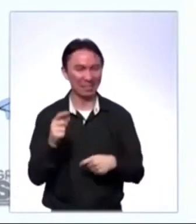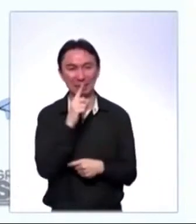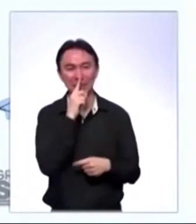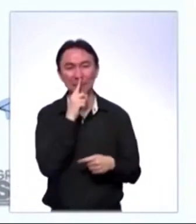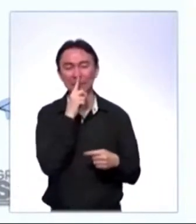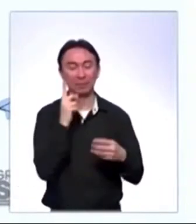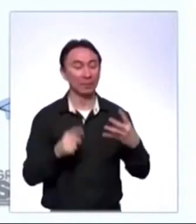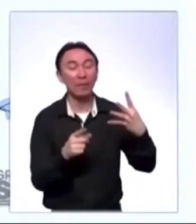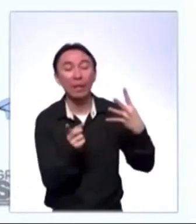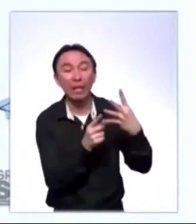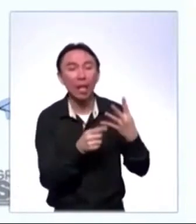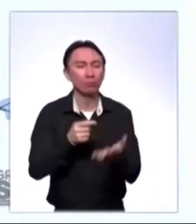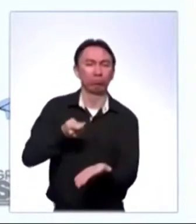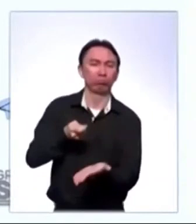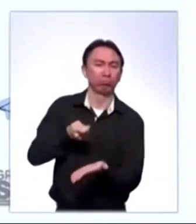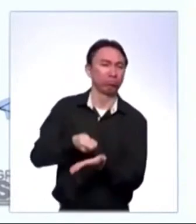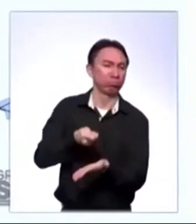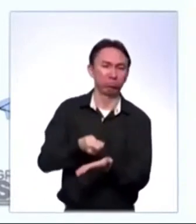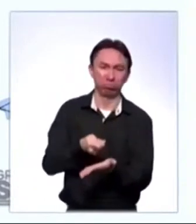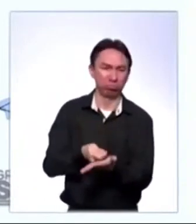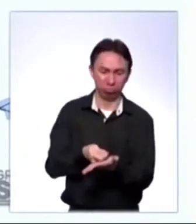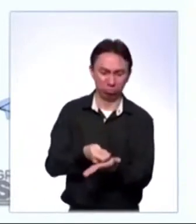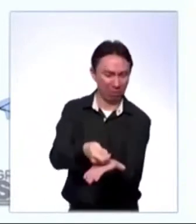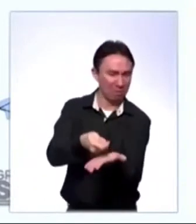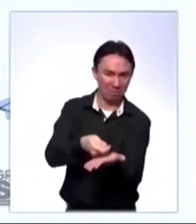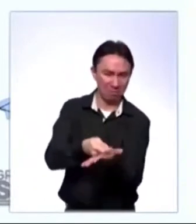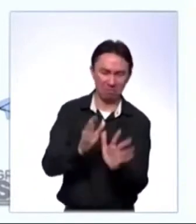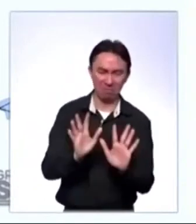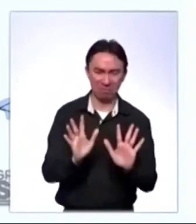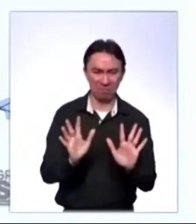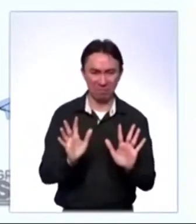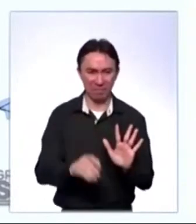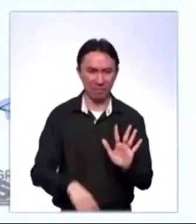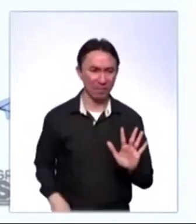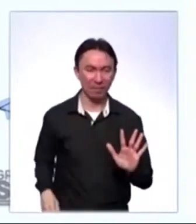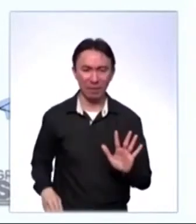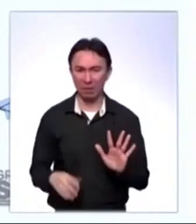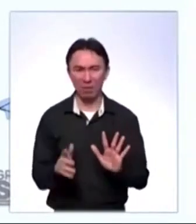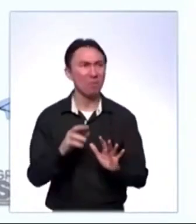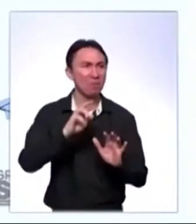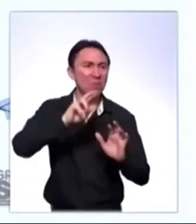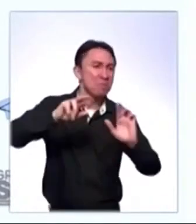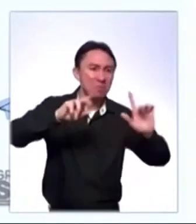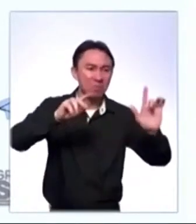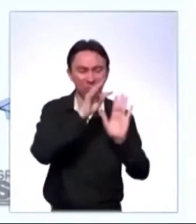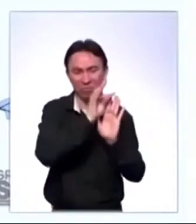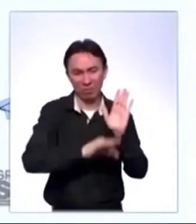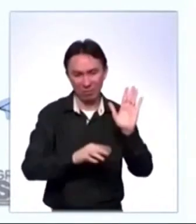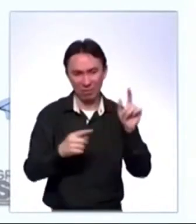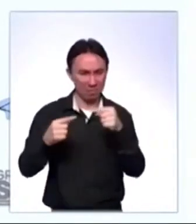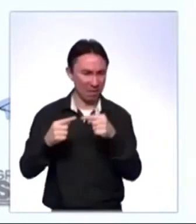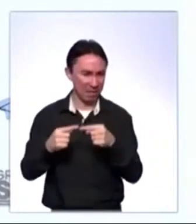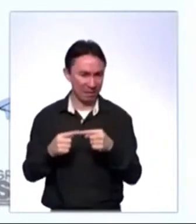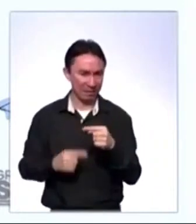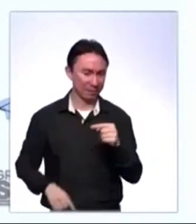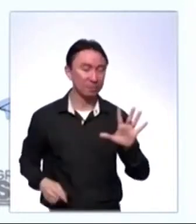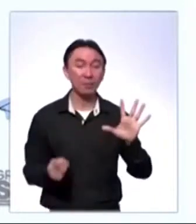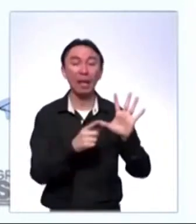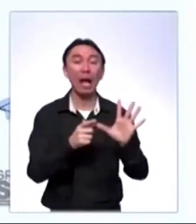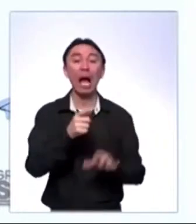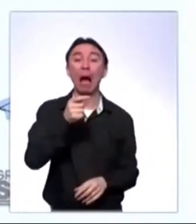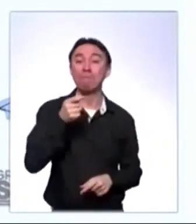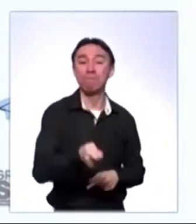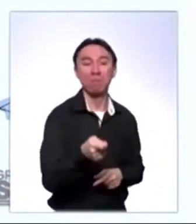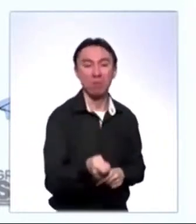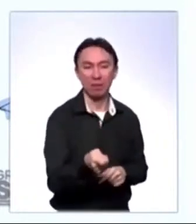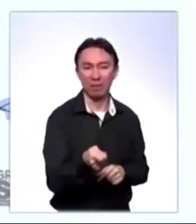elas determinam as... Não, elas não determinam nada. Outras coisas caracterizam o texto teatral, não só as rubricas. Imposição, porque elas